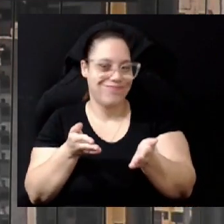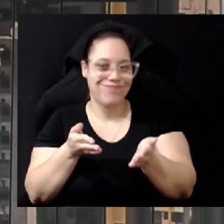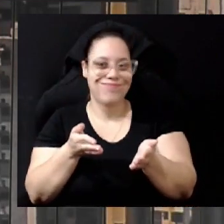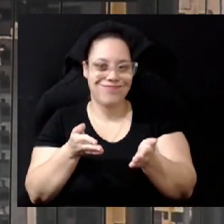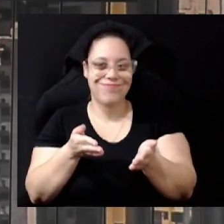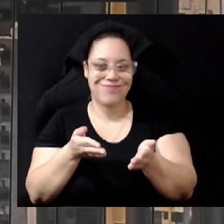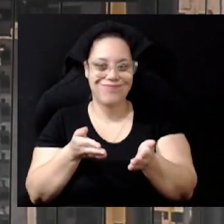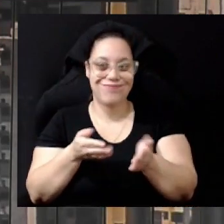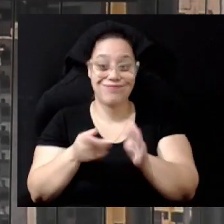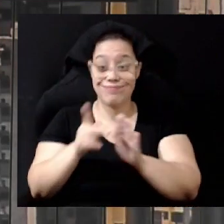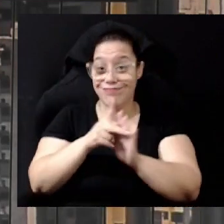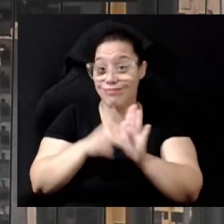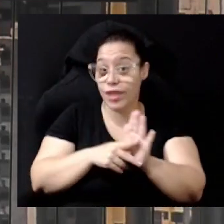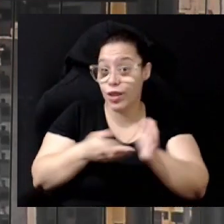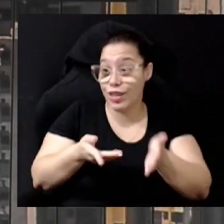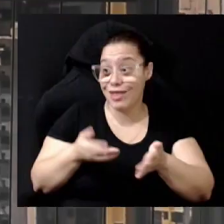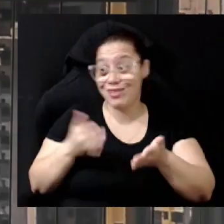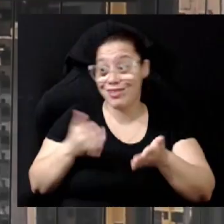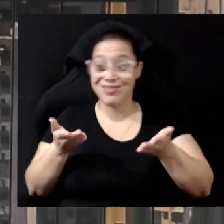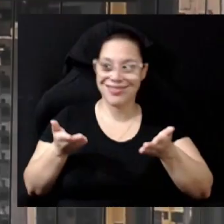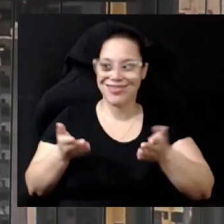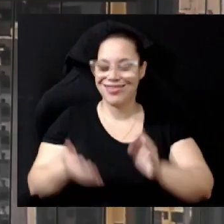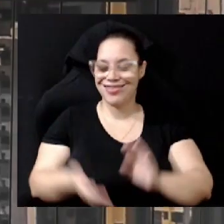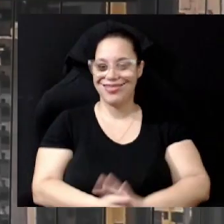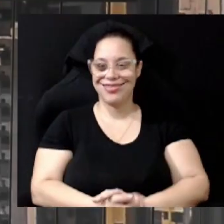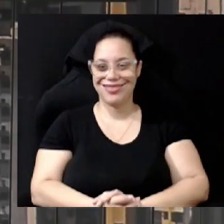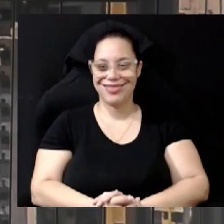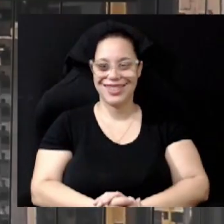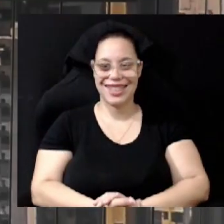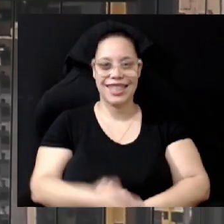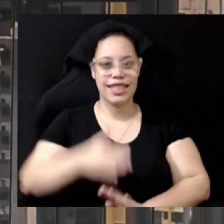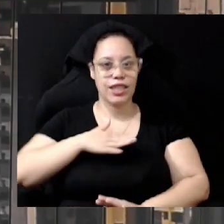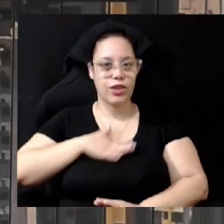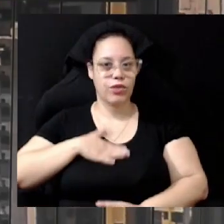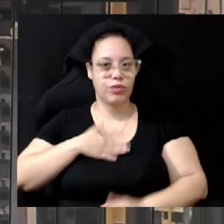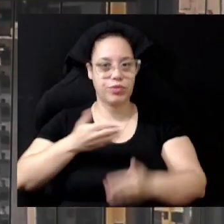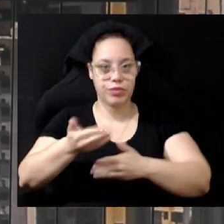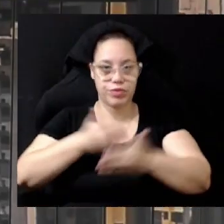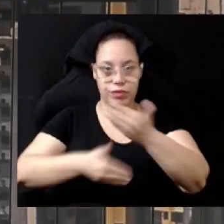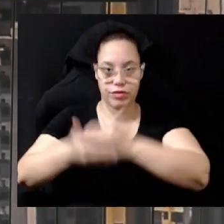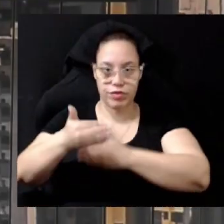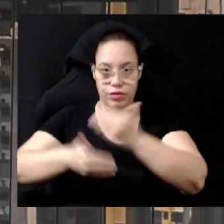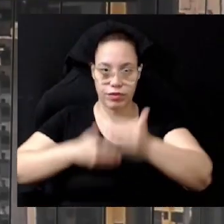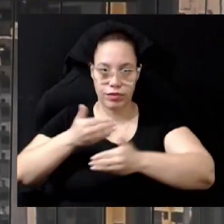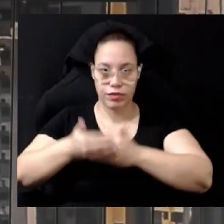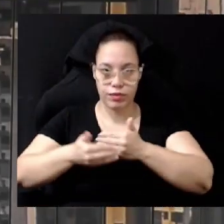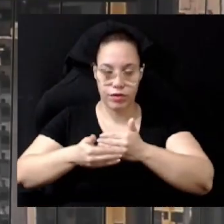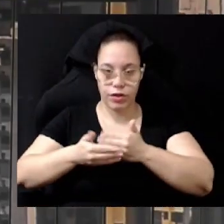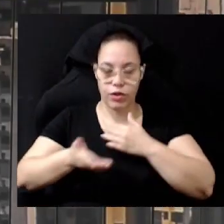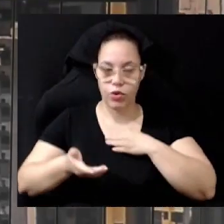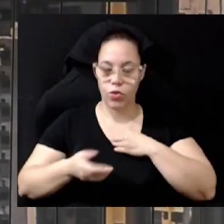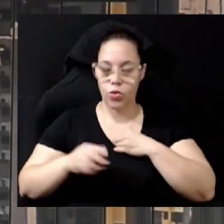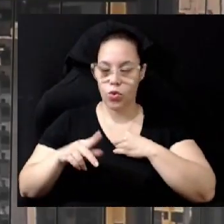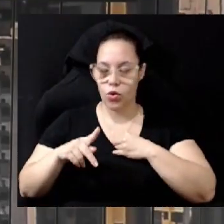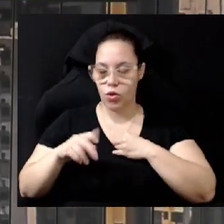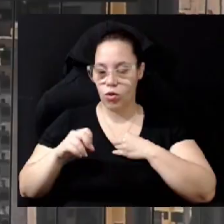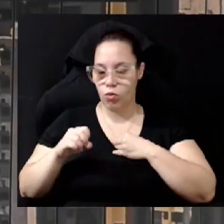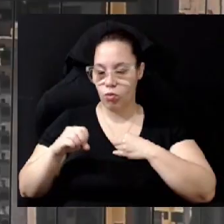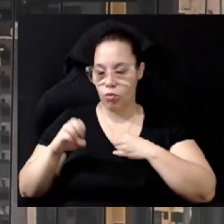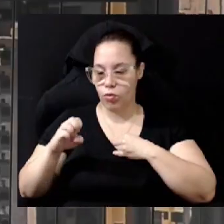exatamente. Essa Tem, é a proposta, essa é a ironia, né? tem algum que você gostaria de compartilhar aqui com a gente? Algum